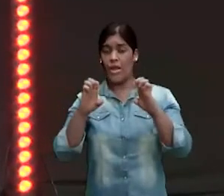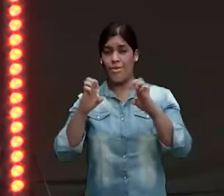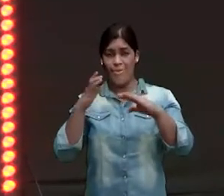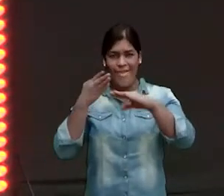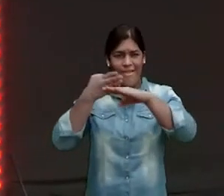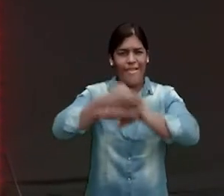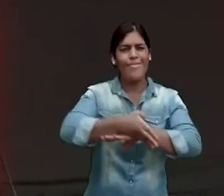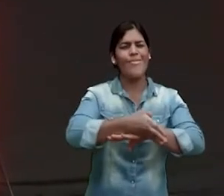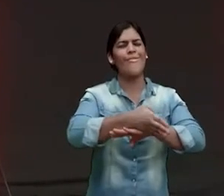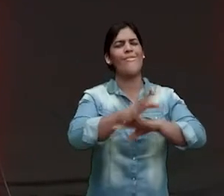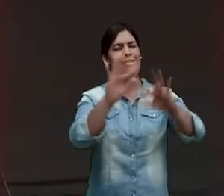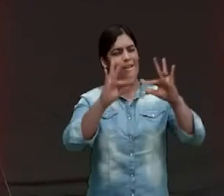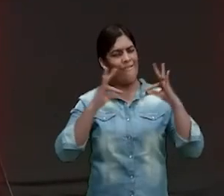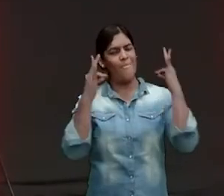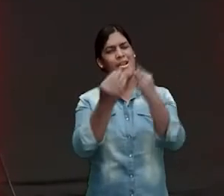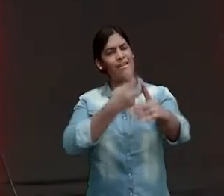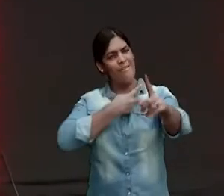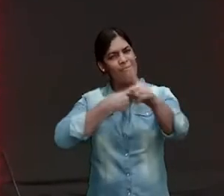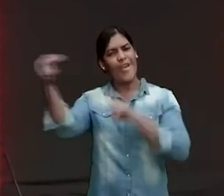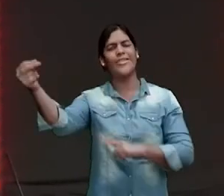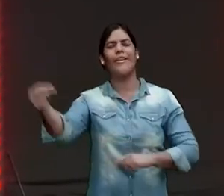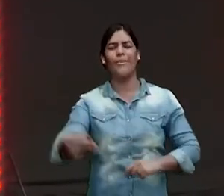EA família venceu